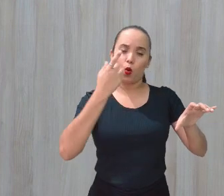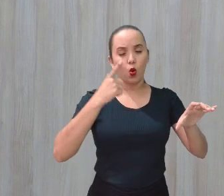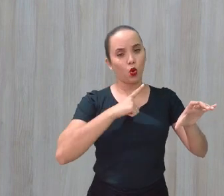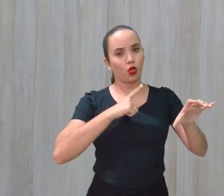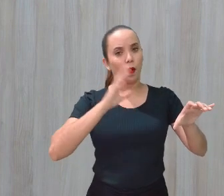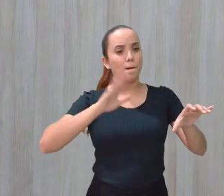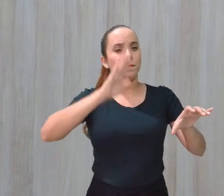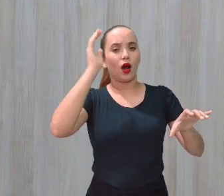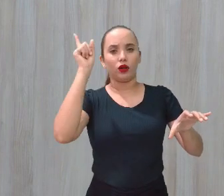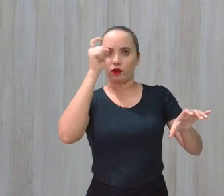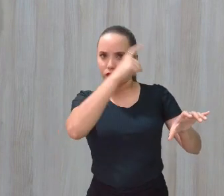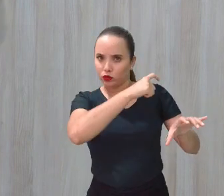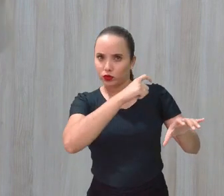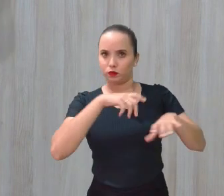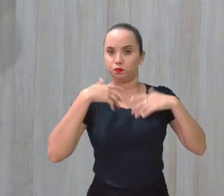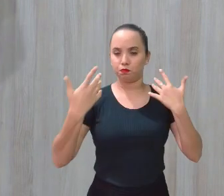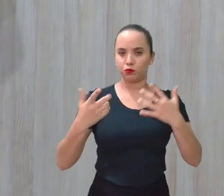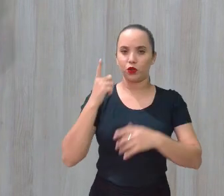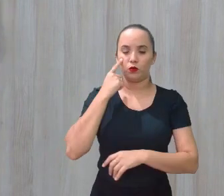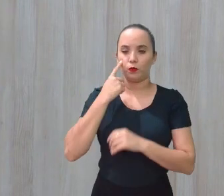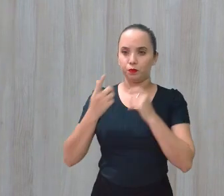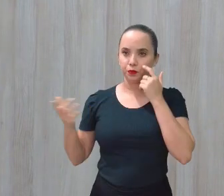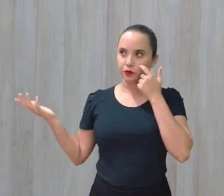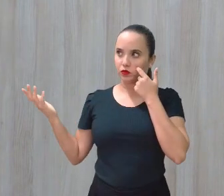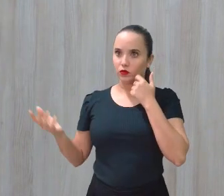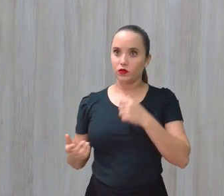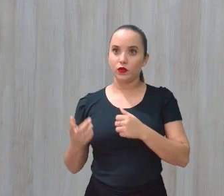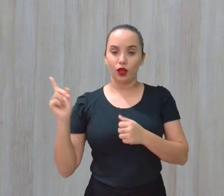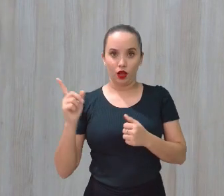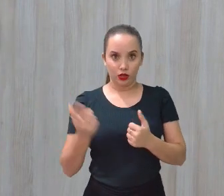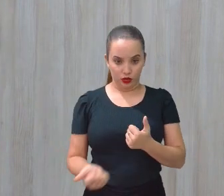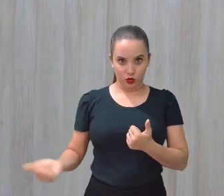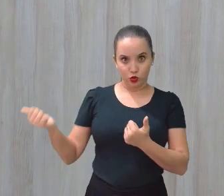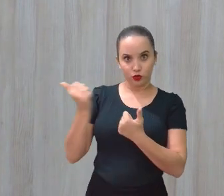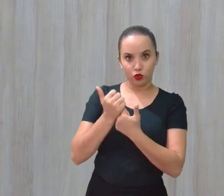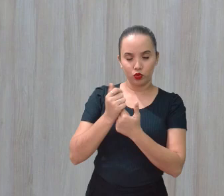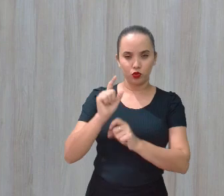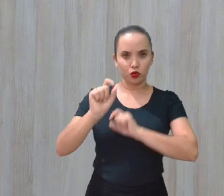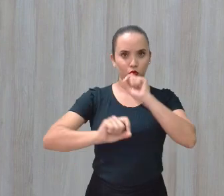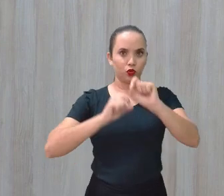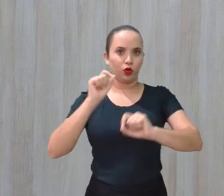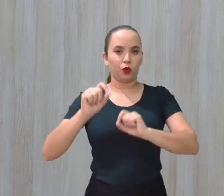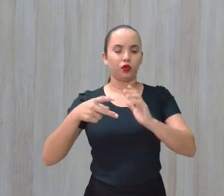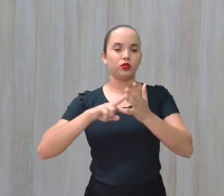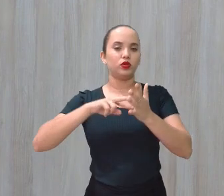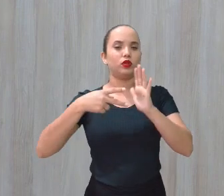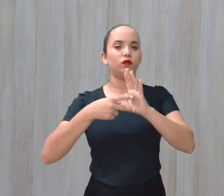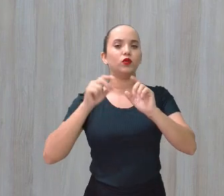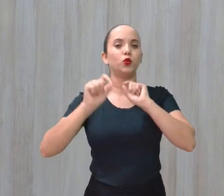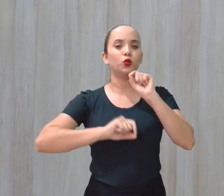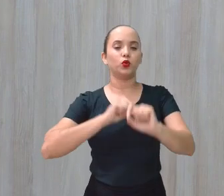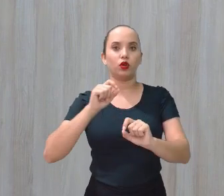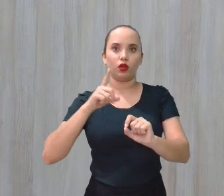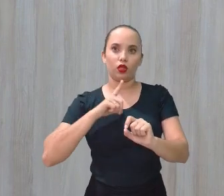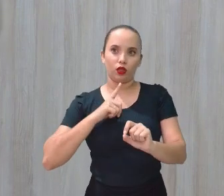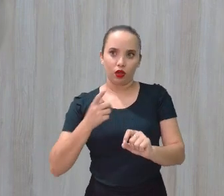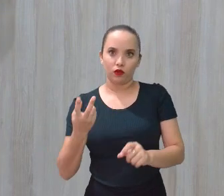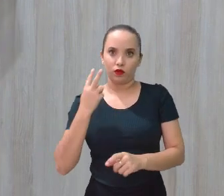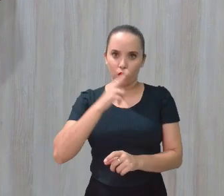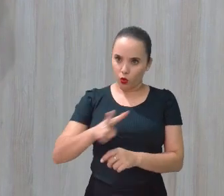substituição significa o seguinte. A gente vai olhar para um sistema de equações, seja ele com símbolos ou com letras, e a